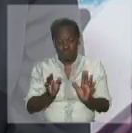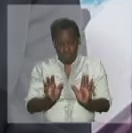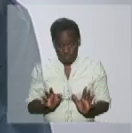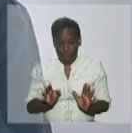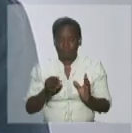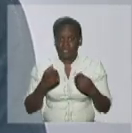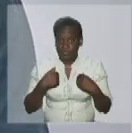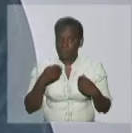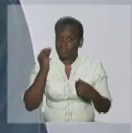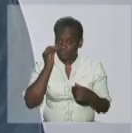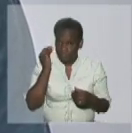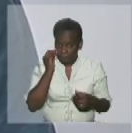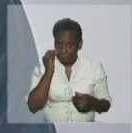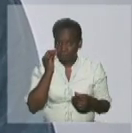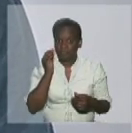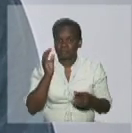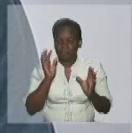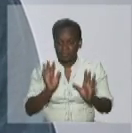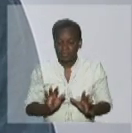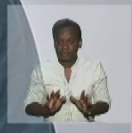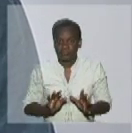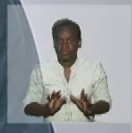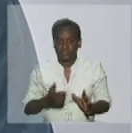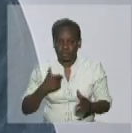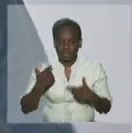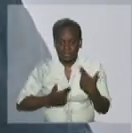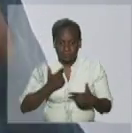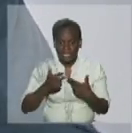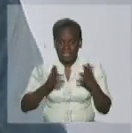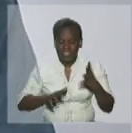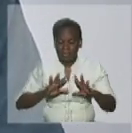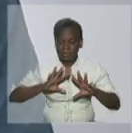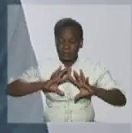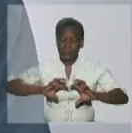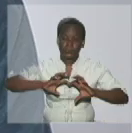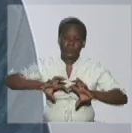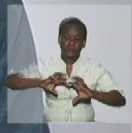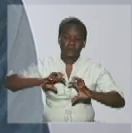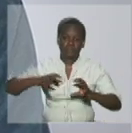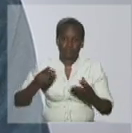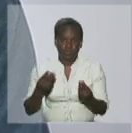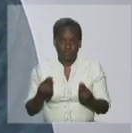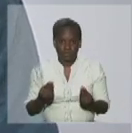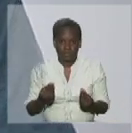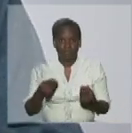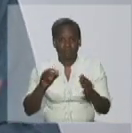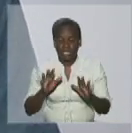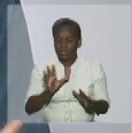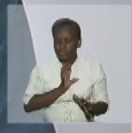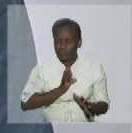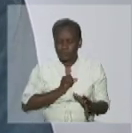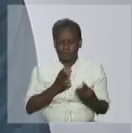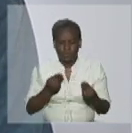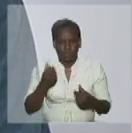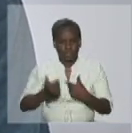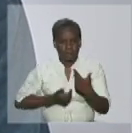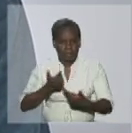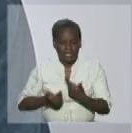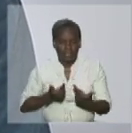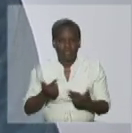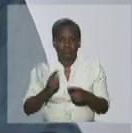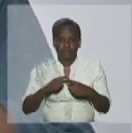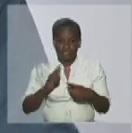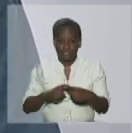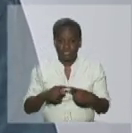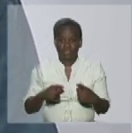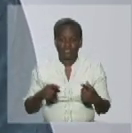Não, eu tento, assim, mas o meu trabalho às vezes suga um pouco, mas eu acho que eu amo tanto o meu trabalho